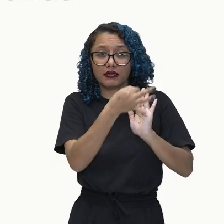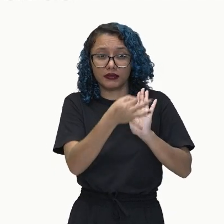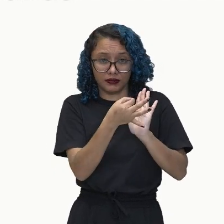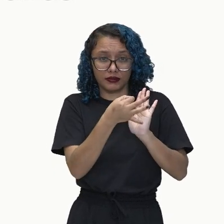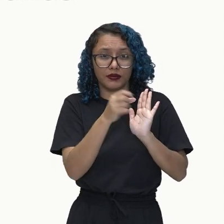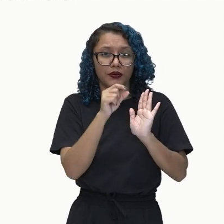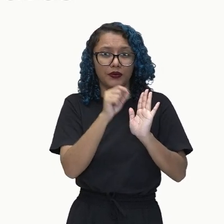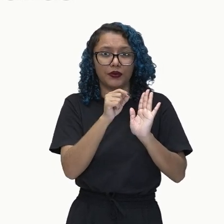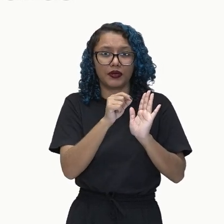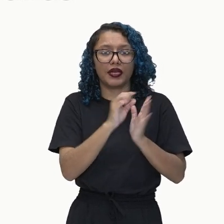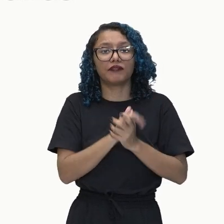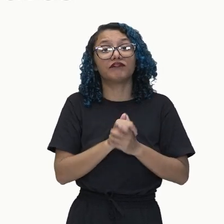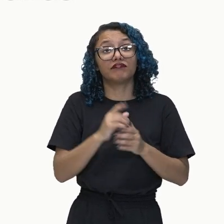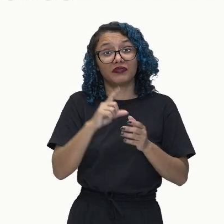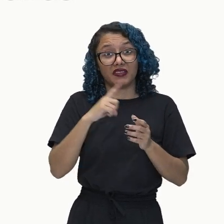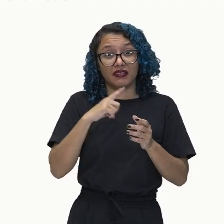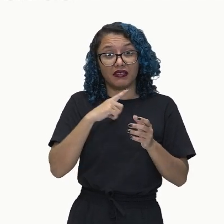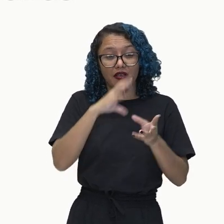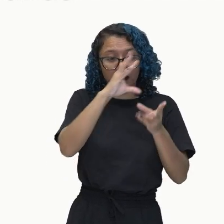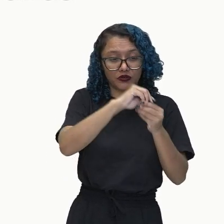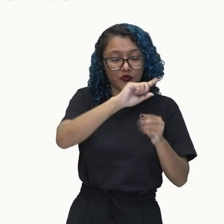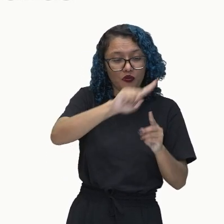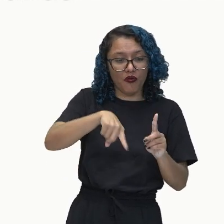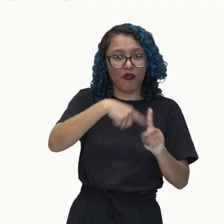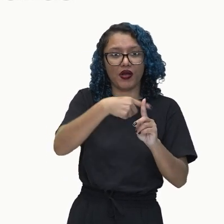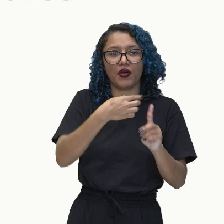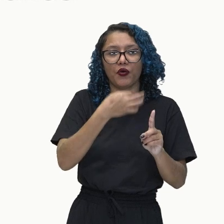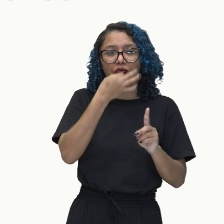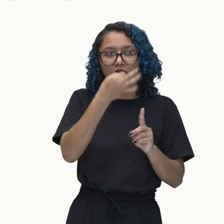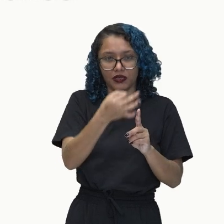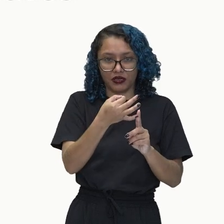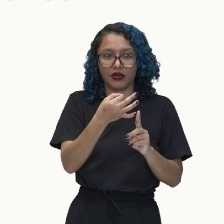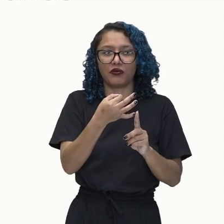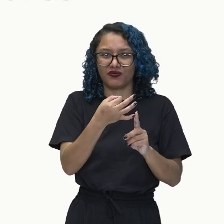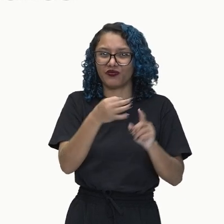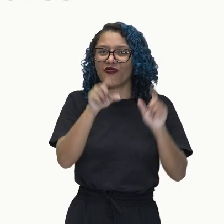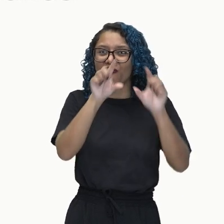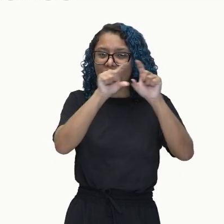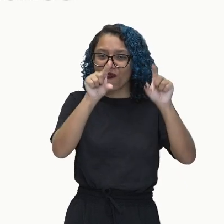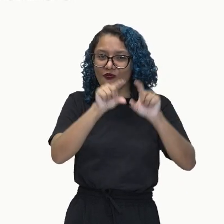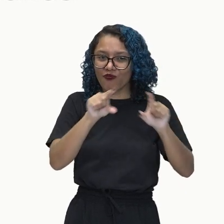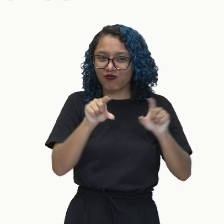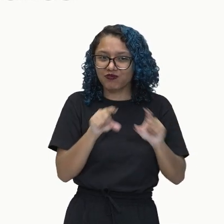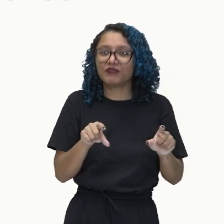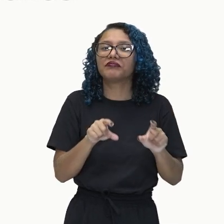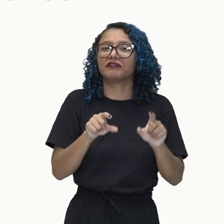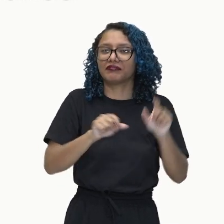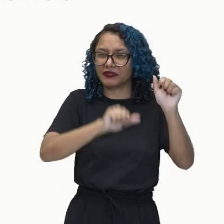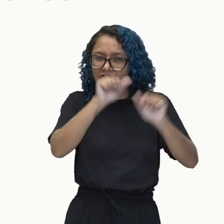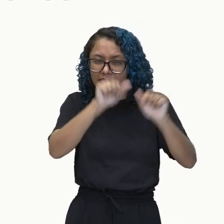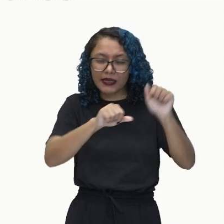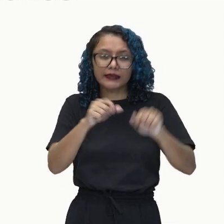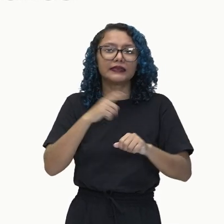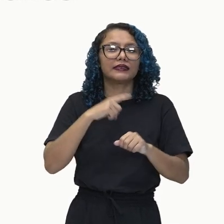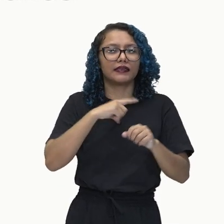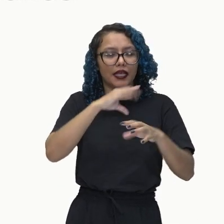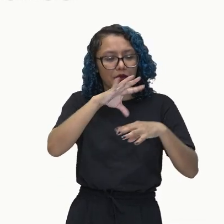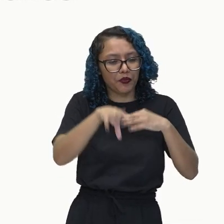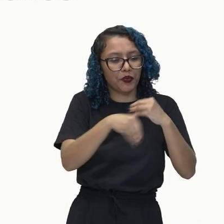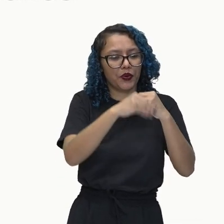definição acima, com trechos descritivos ou analíticos. E aí na resenha você começa a colocar as análises que